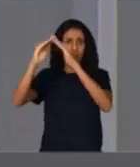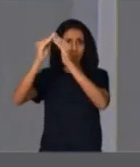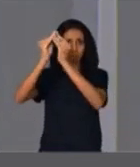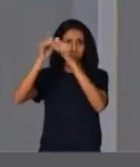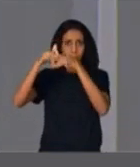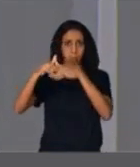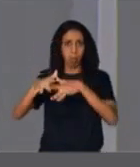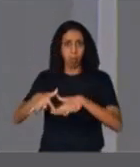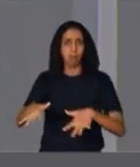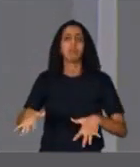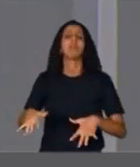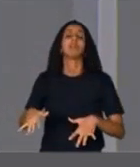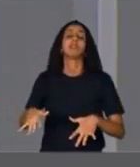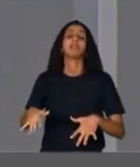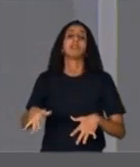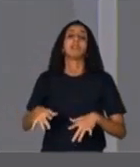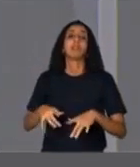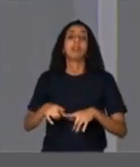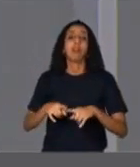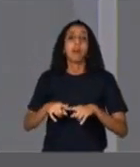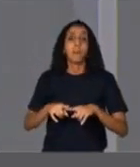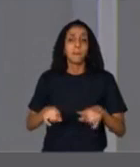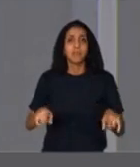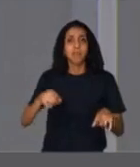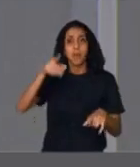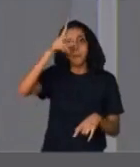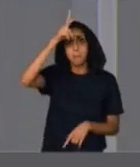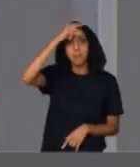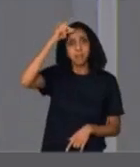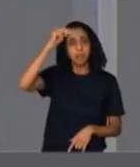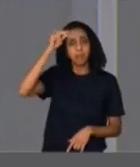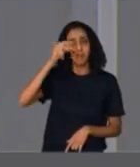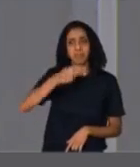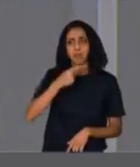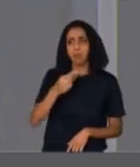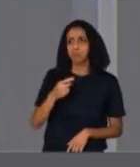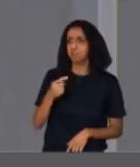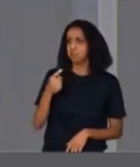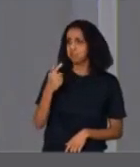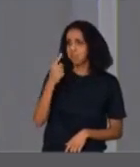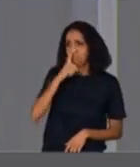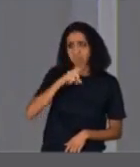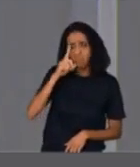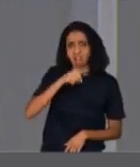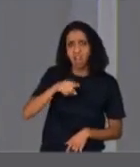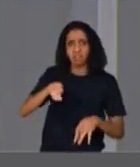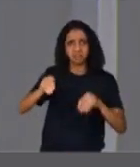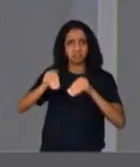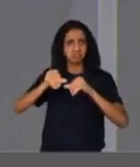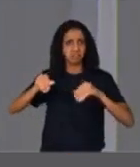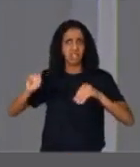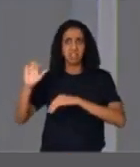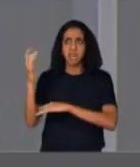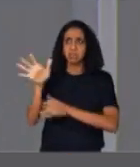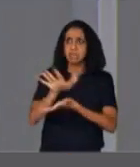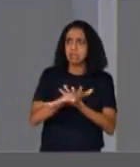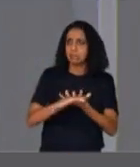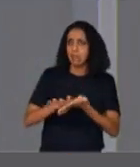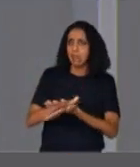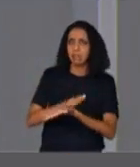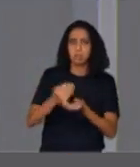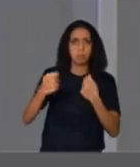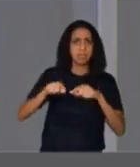a prefeitura de lá diz que não havia nenhuma falha geológica, nenhuma necessidade de contenção